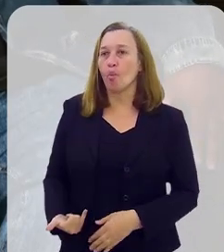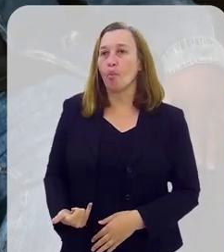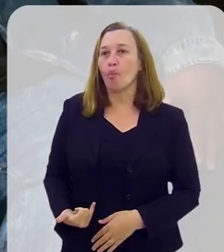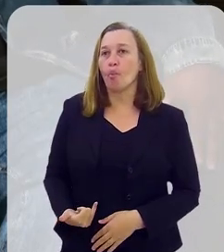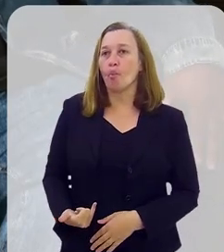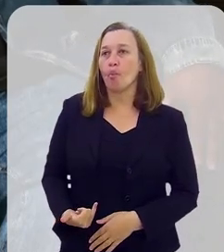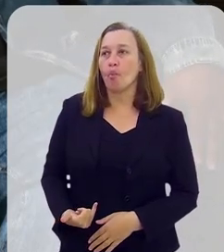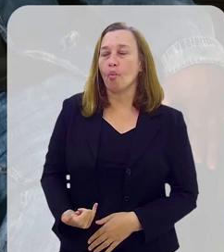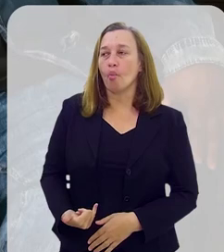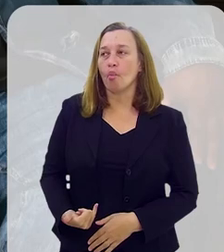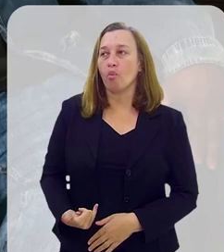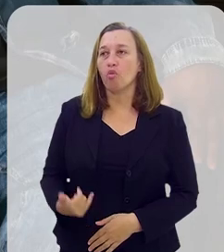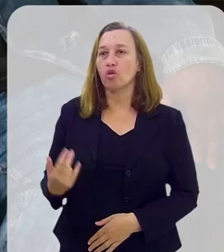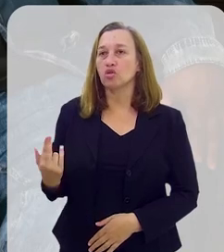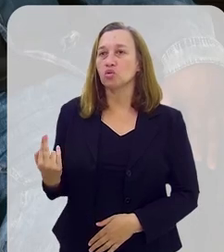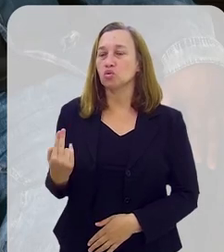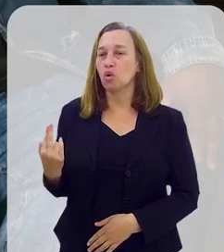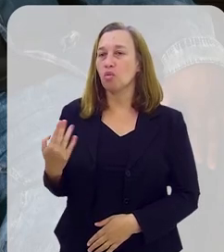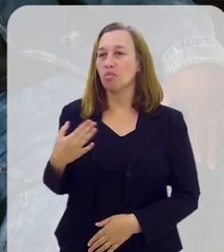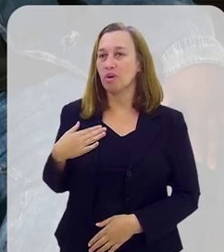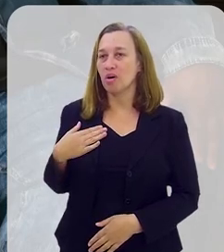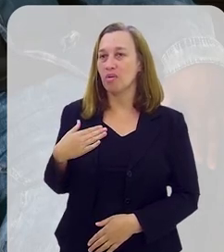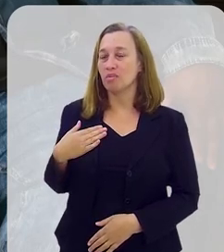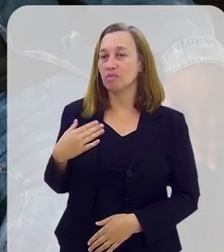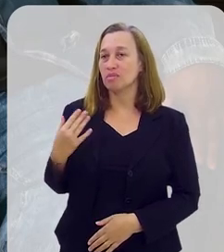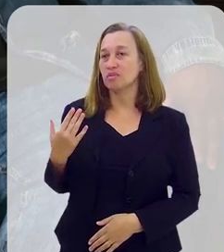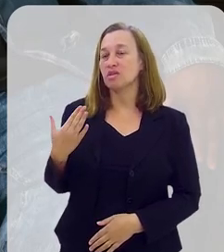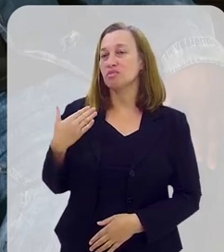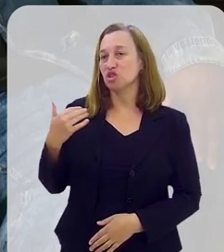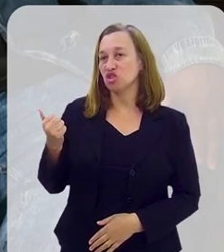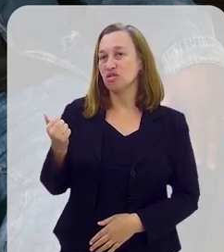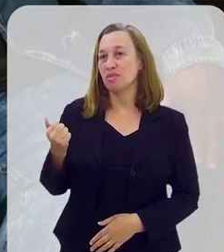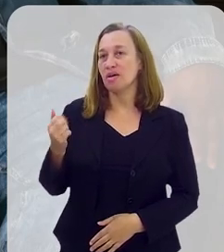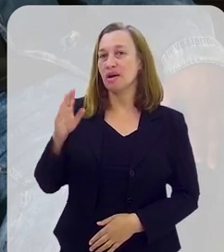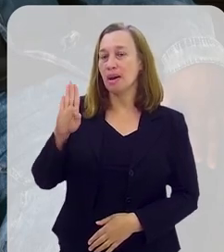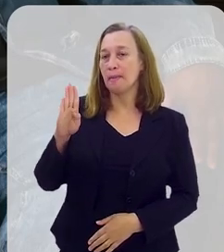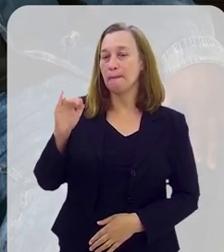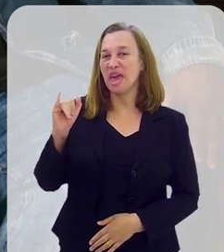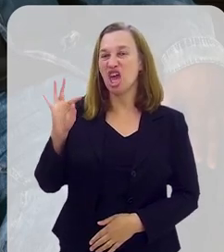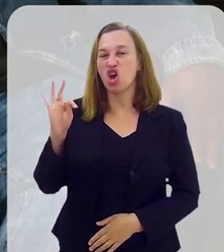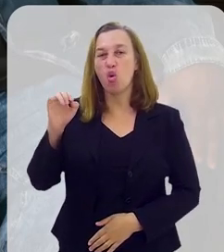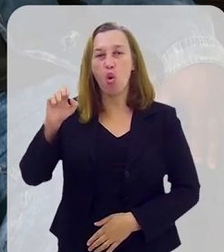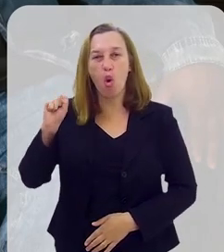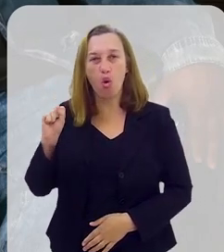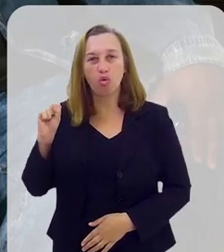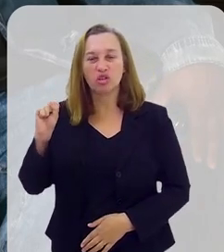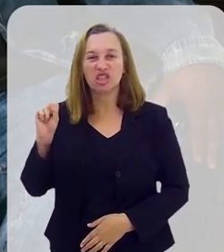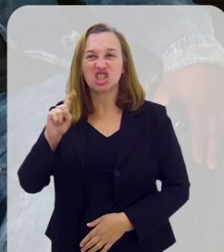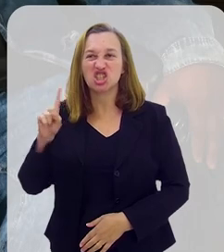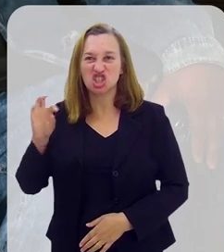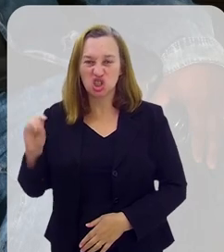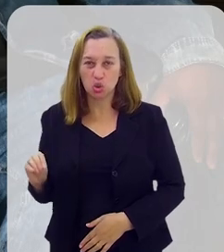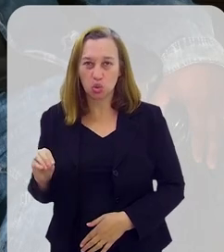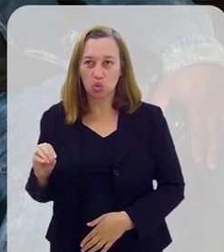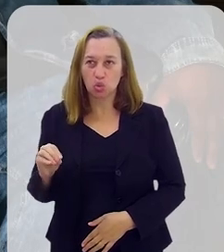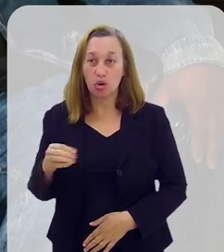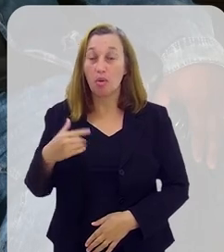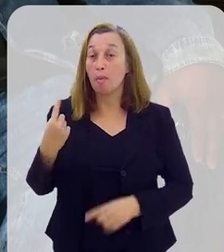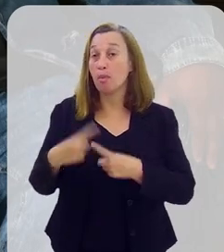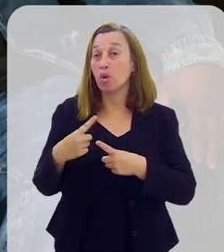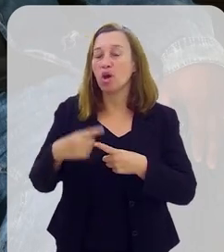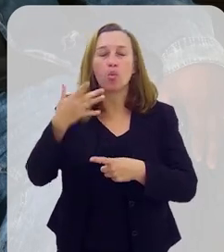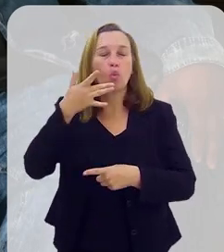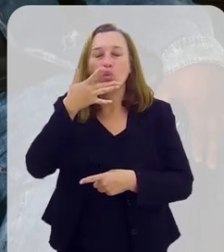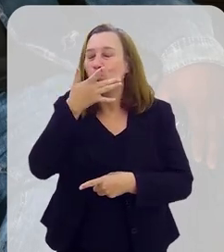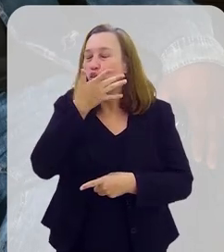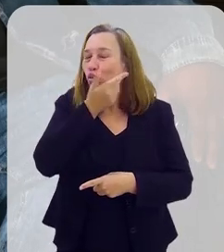magro quando eu fui apelidado de baconzitos de bacon baconzitos porque eu gostava muito de bacon você gosta de bacon muito pô coisa gostosa delícia é